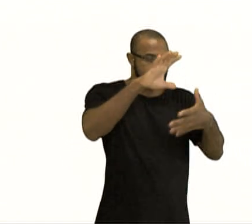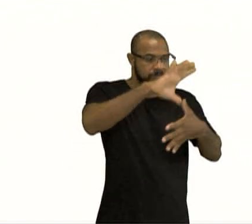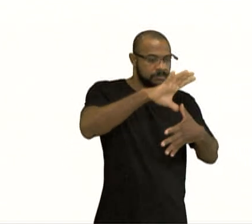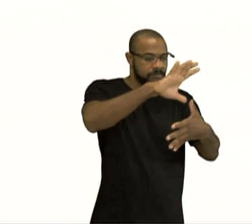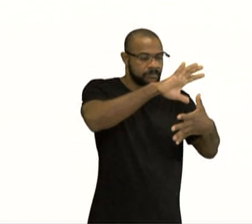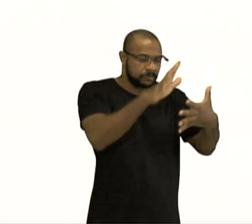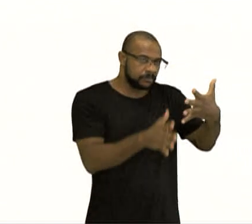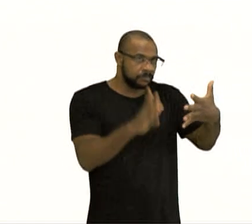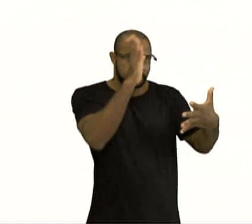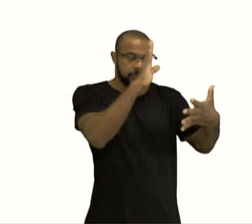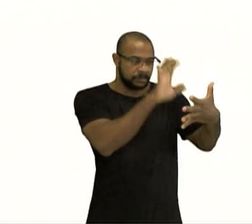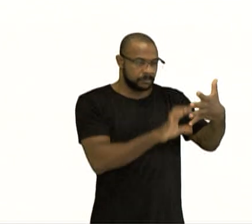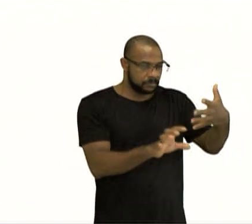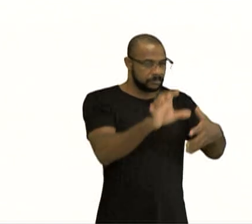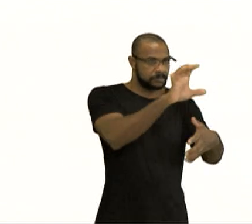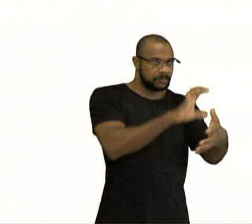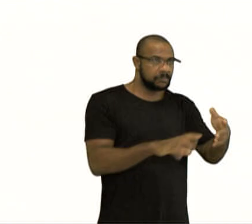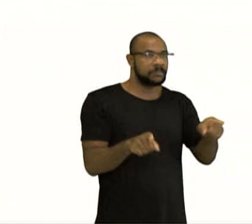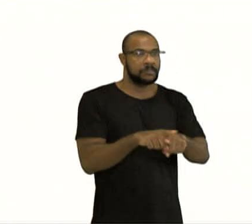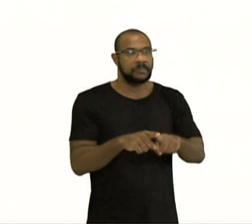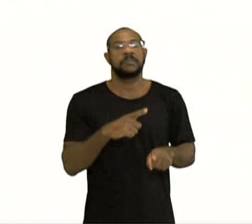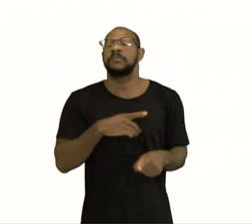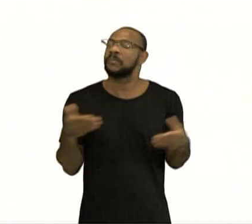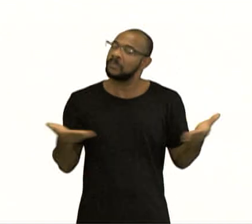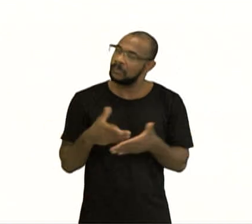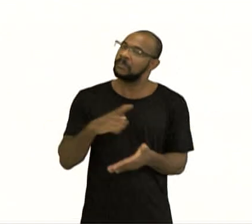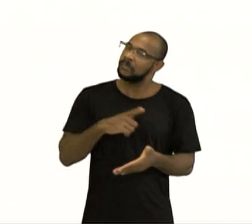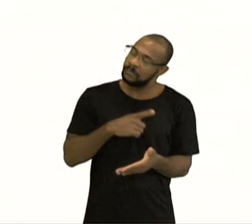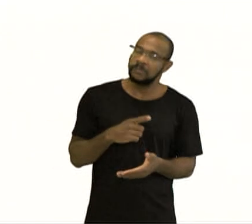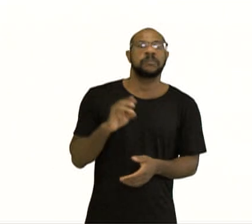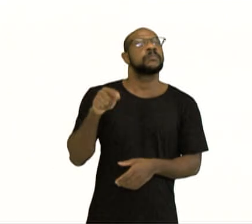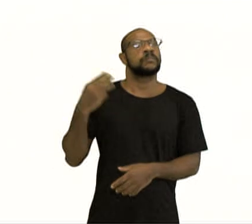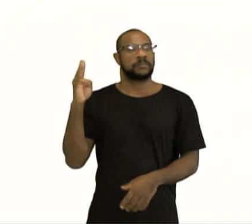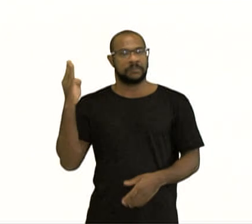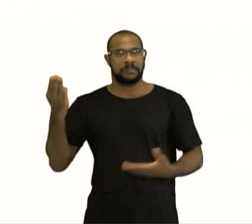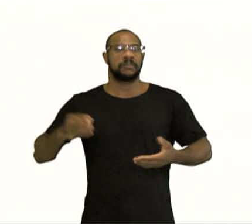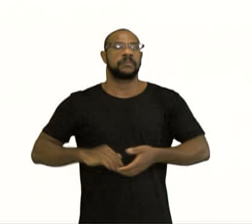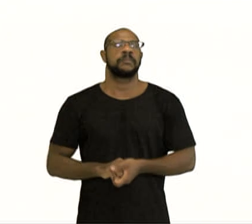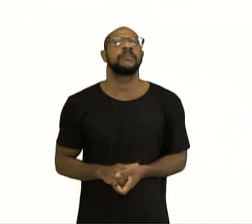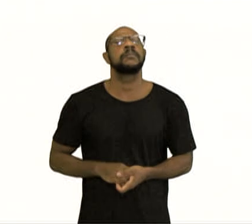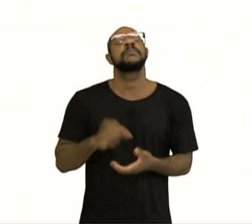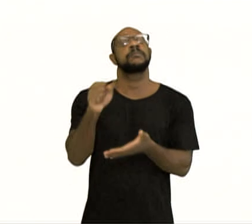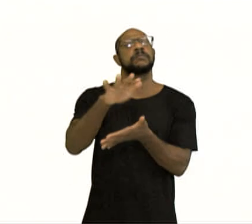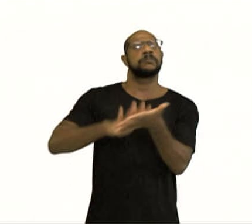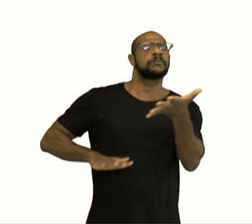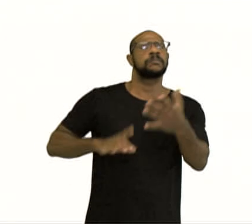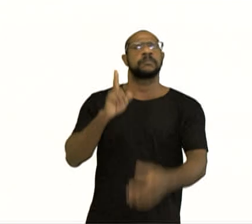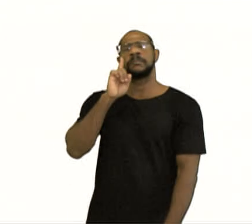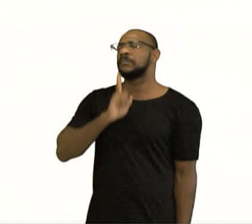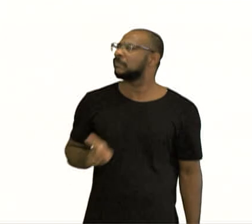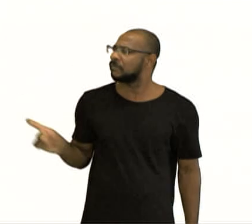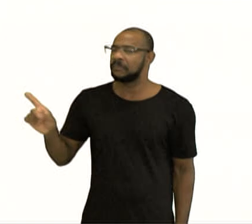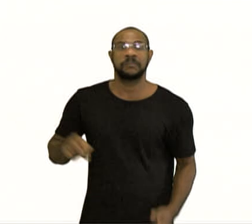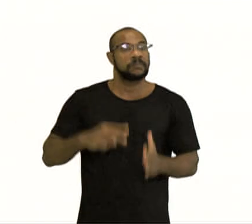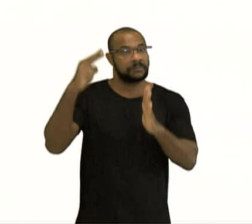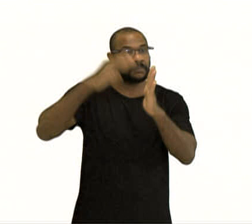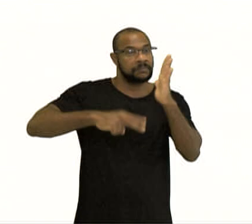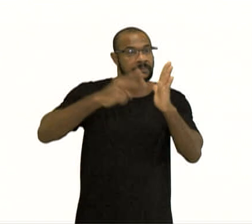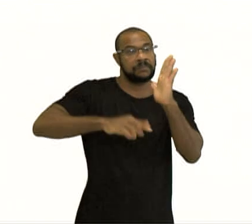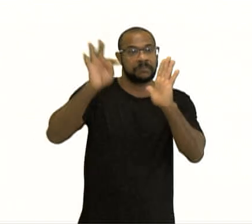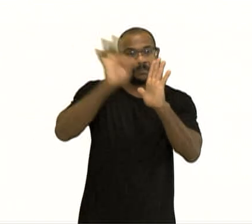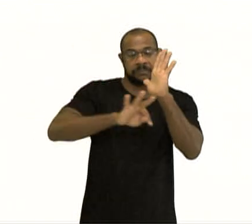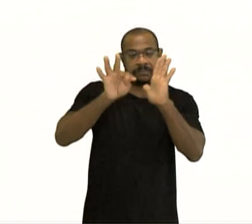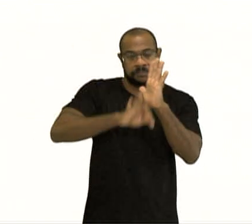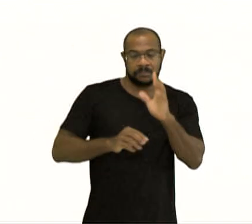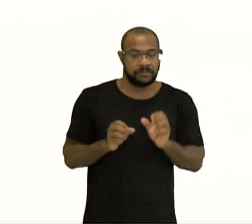ali na região de São Luís, hoje Maranhão. Beleza? Temos aqui uma atividade, vamos ler o texto que essa